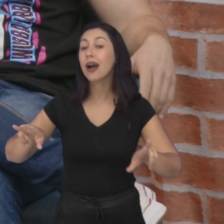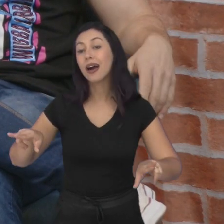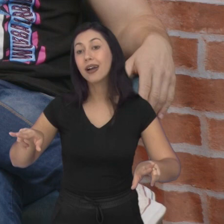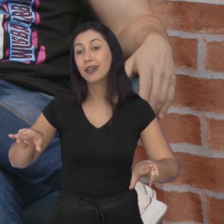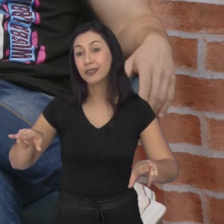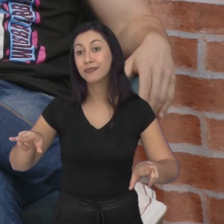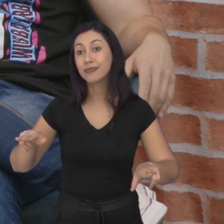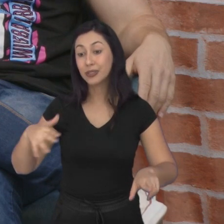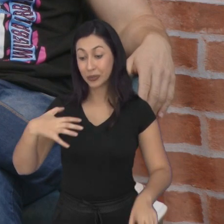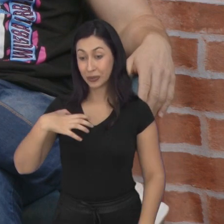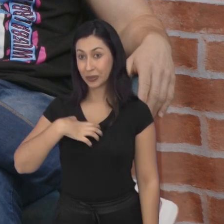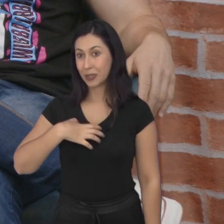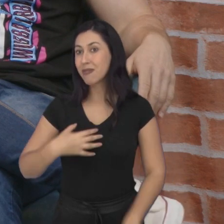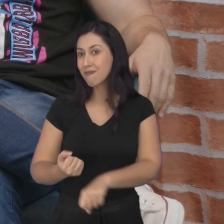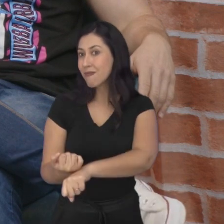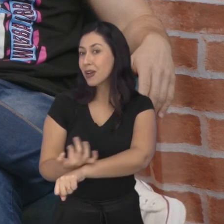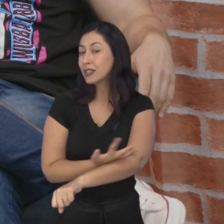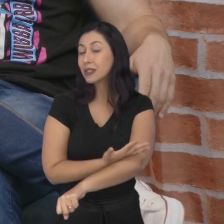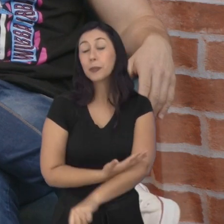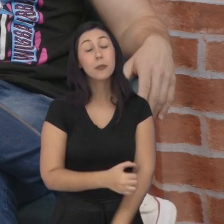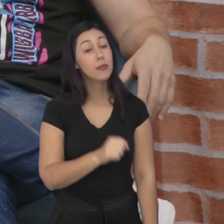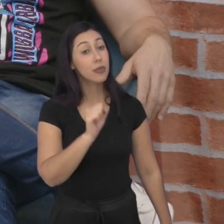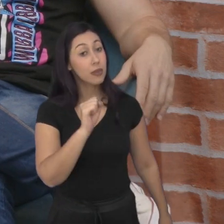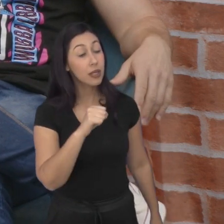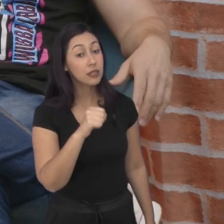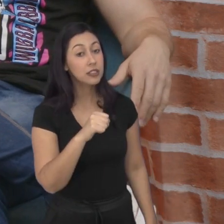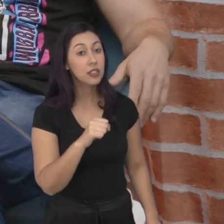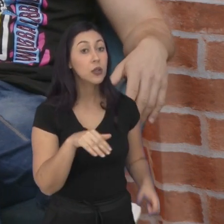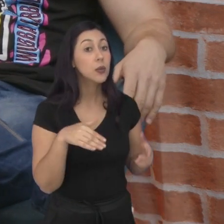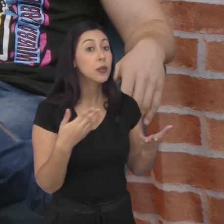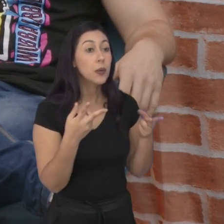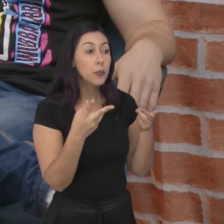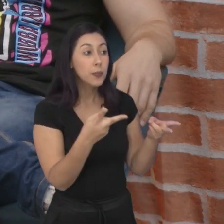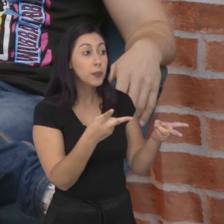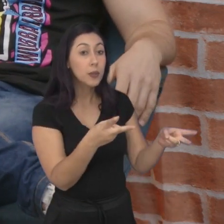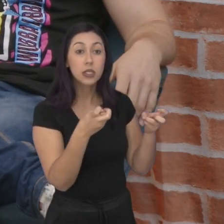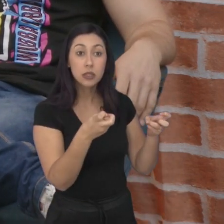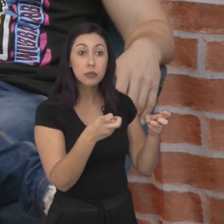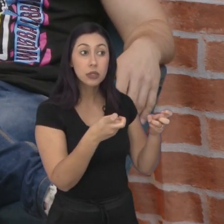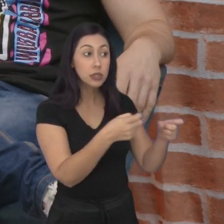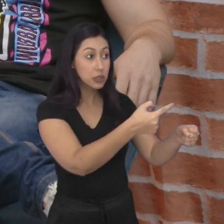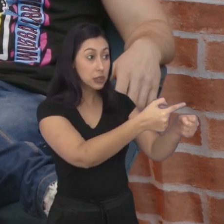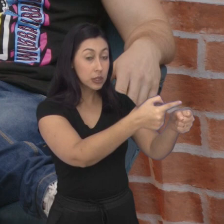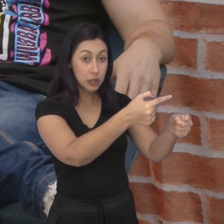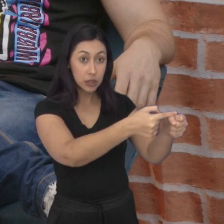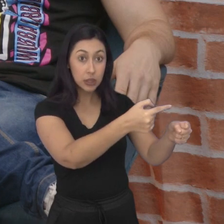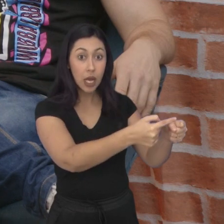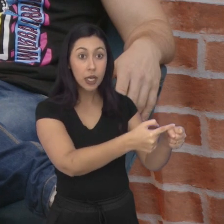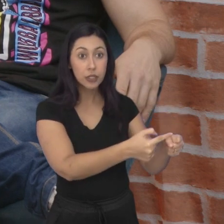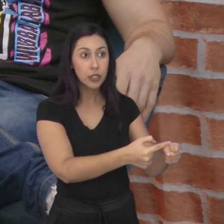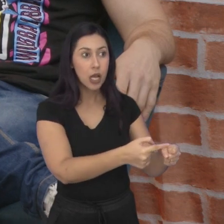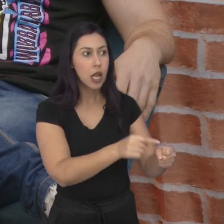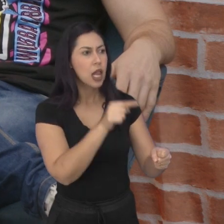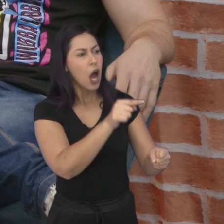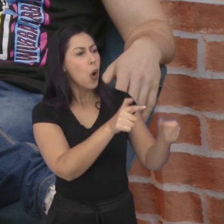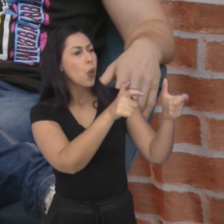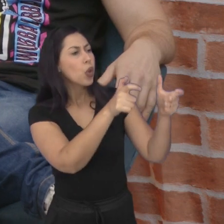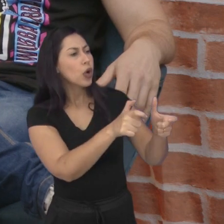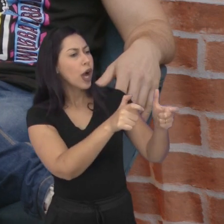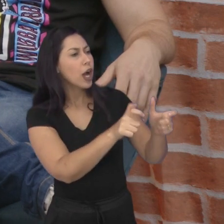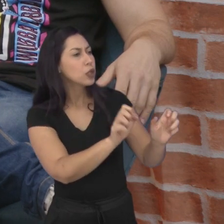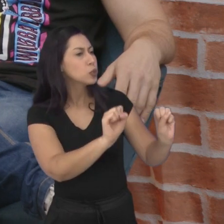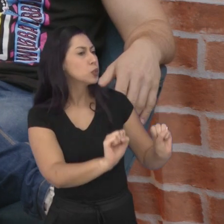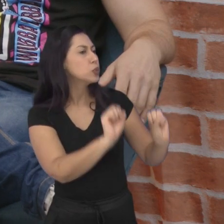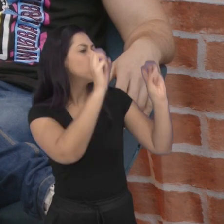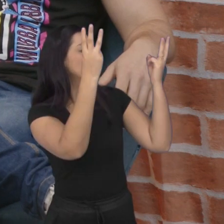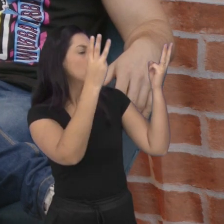o que a gente tem de carga emocional, né? Exatamente. Quando a gente vê isso em lugares da cidade, né? A casa de shows X, enfim, em